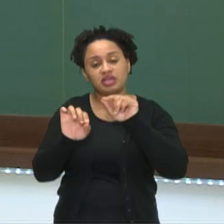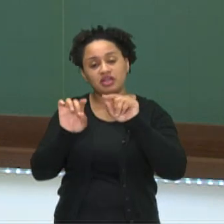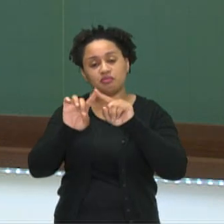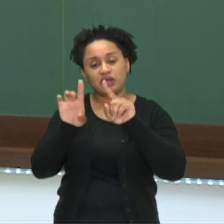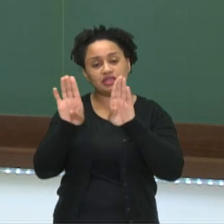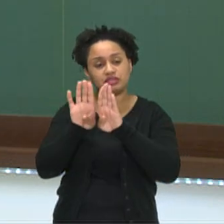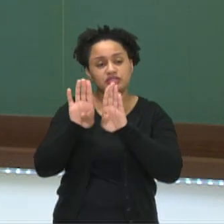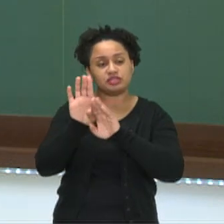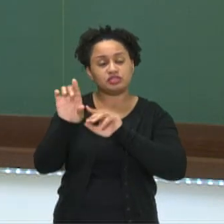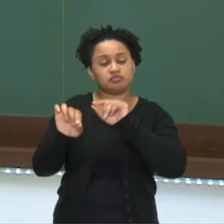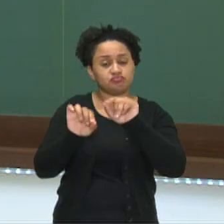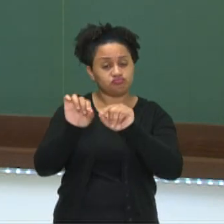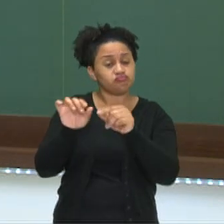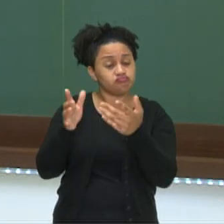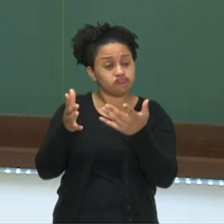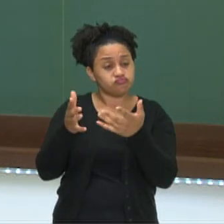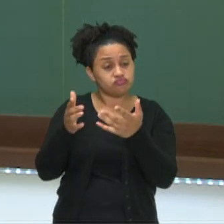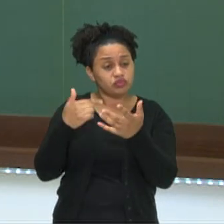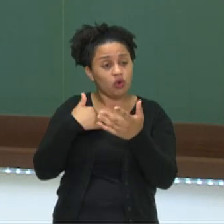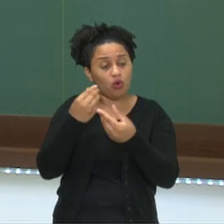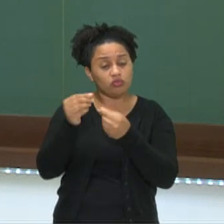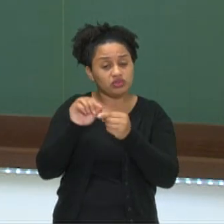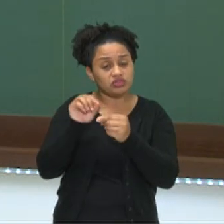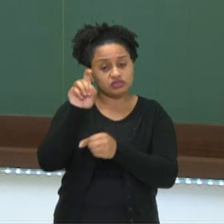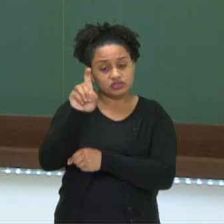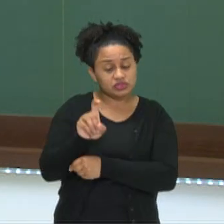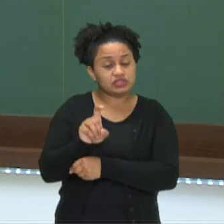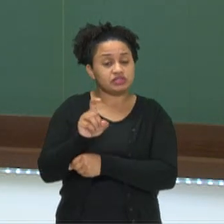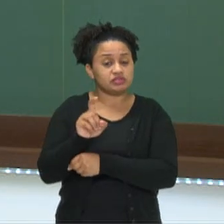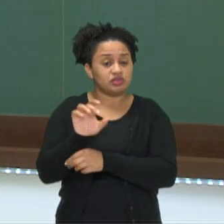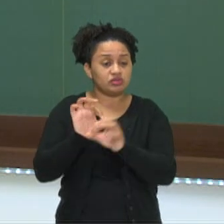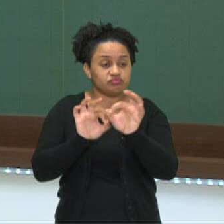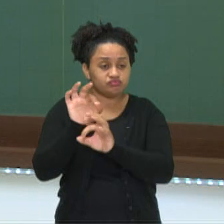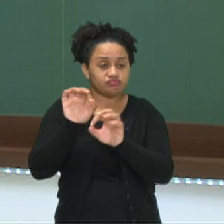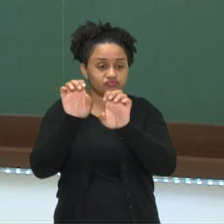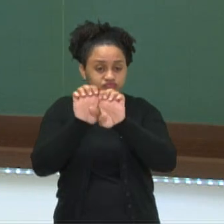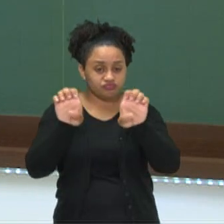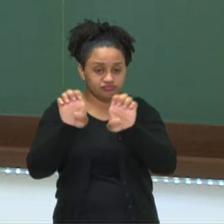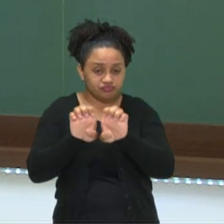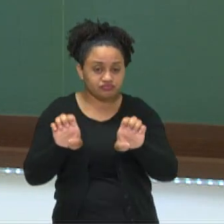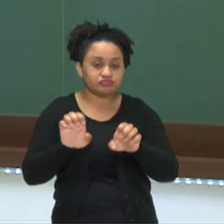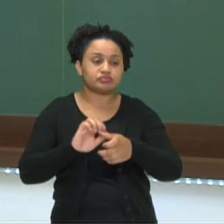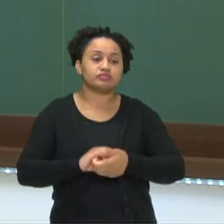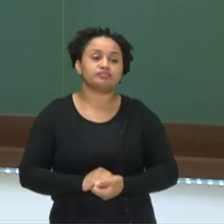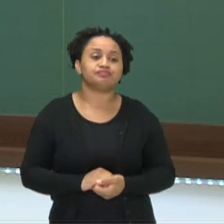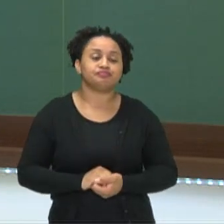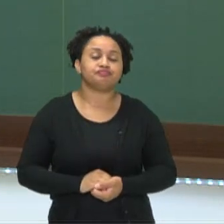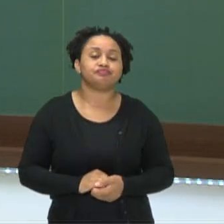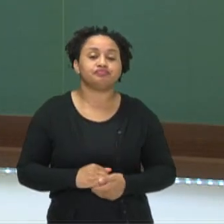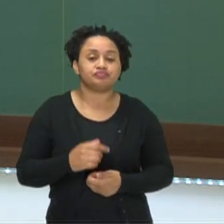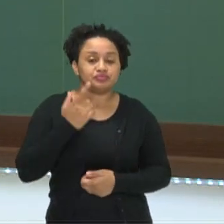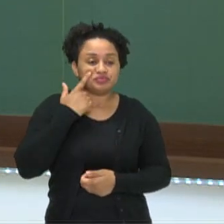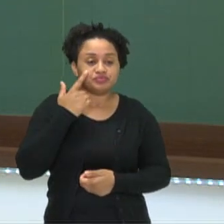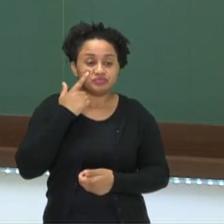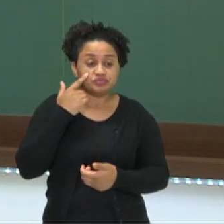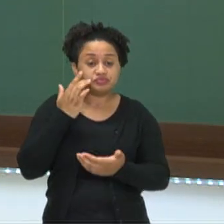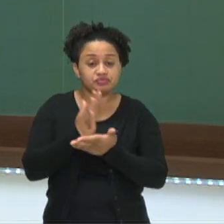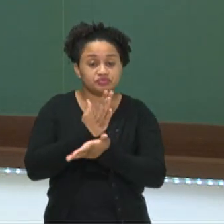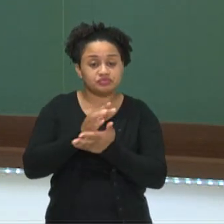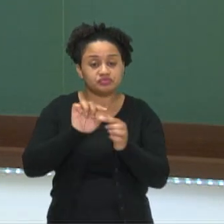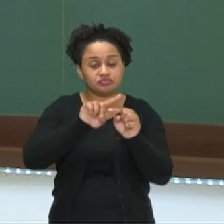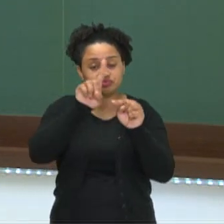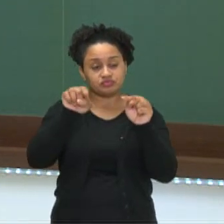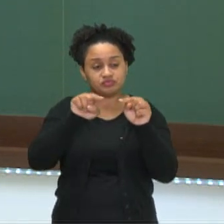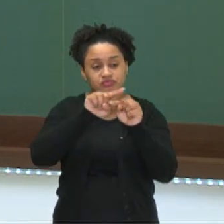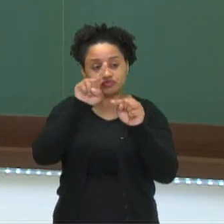valor de X. Então, vamos mexer nessa equação, tá bom? Então, olha lá. Vou fazer a distributiva aqui, ó. X